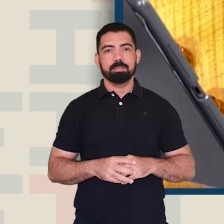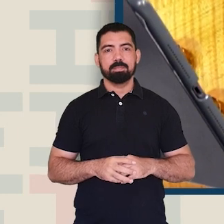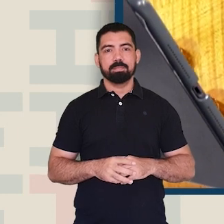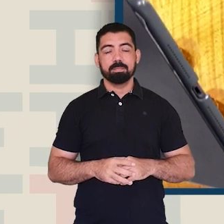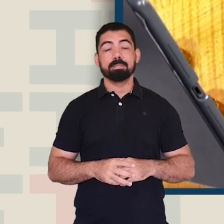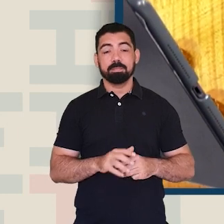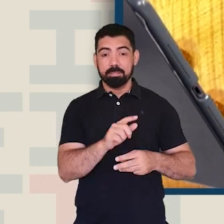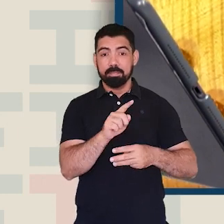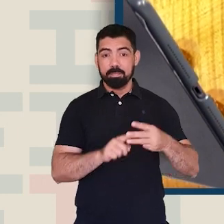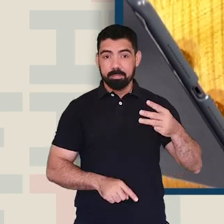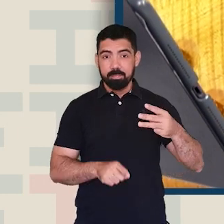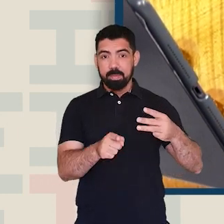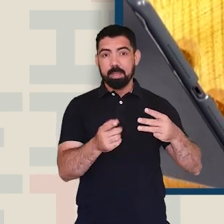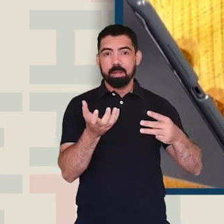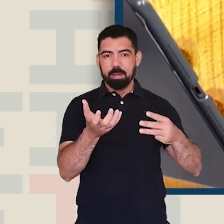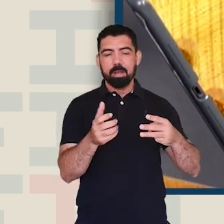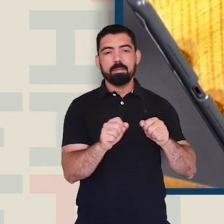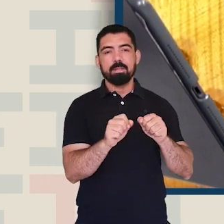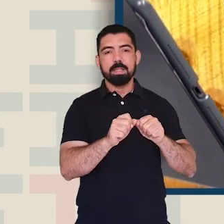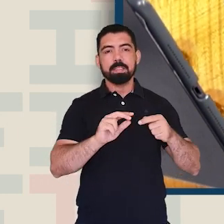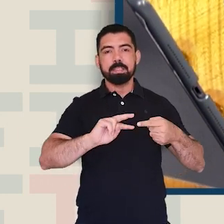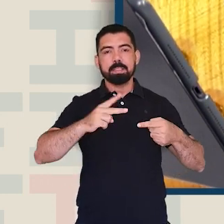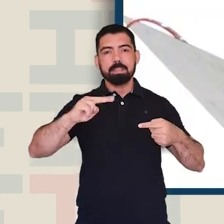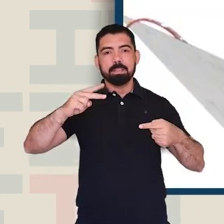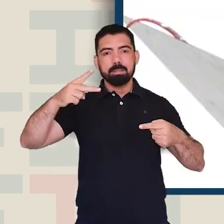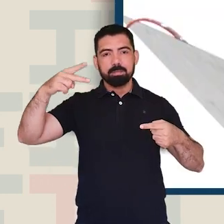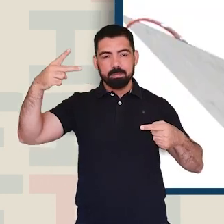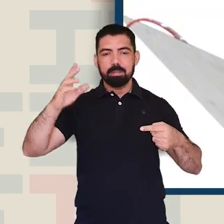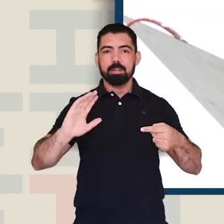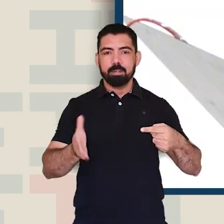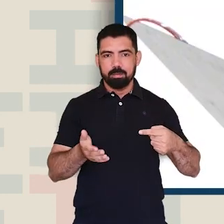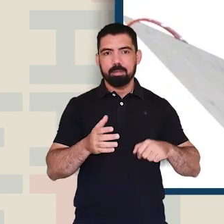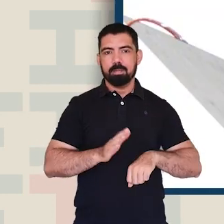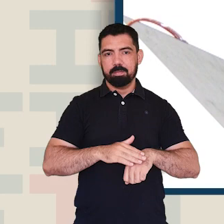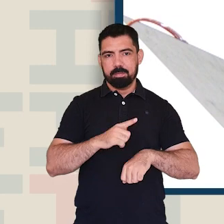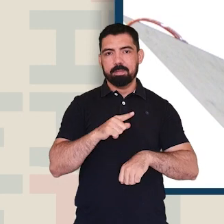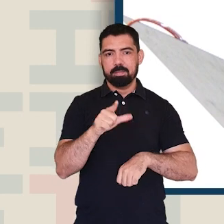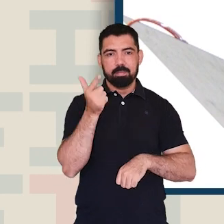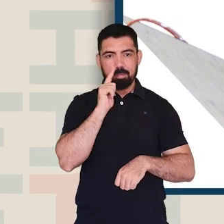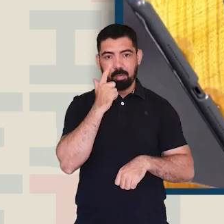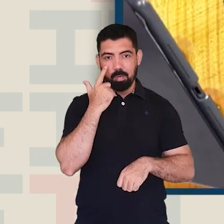Né? Então em 3 você quer fazer uma escala, você já...